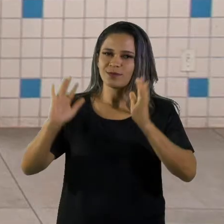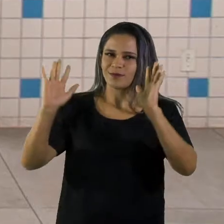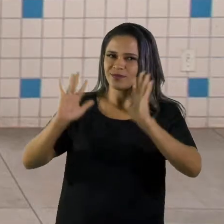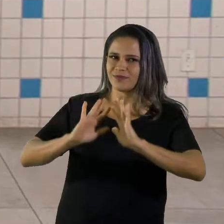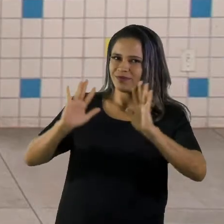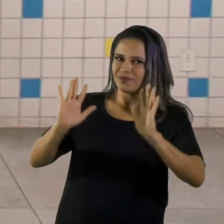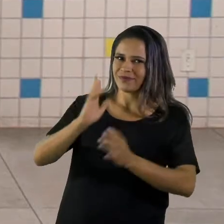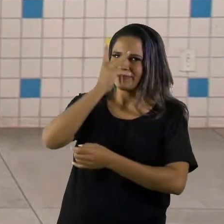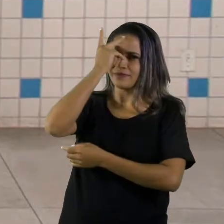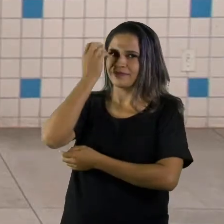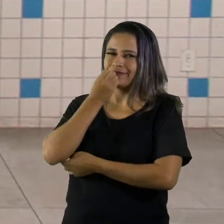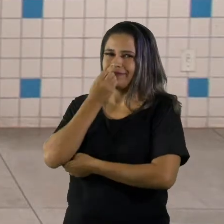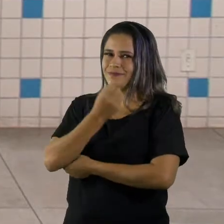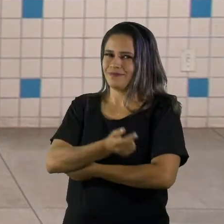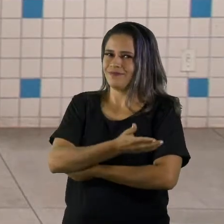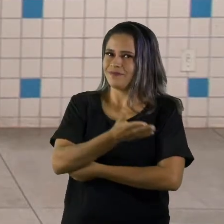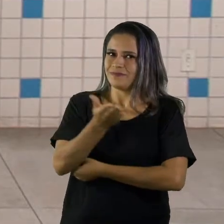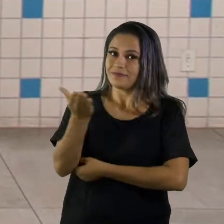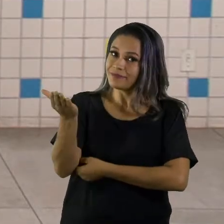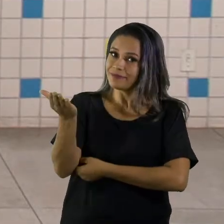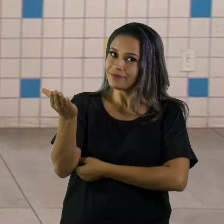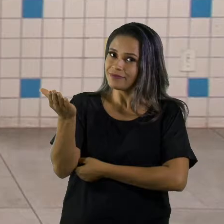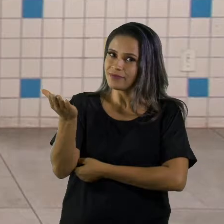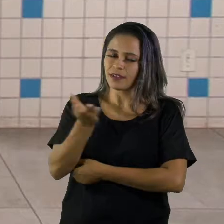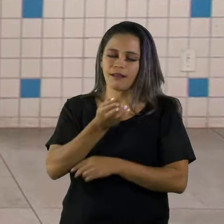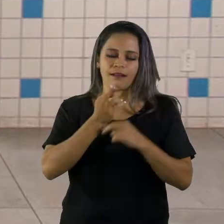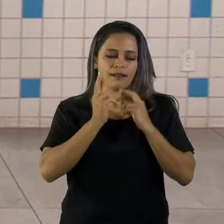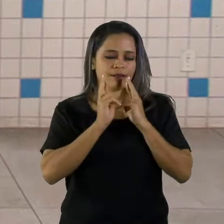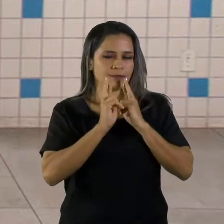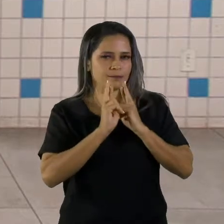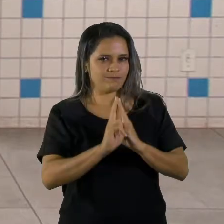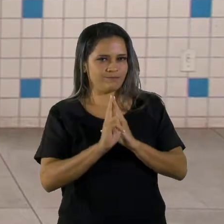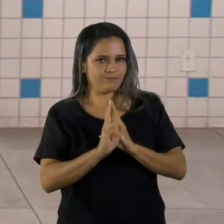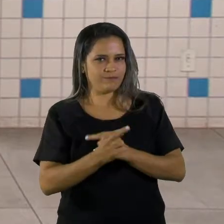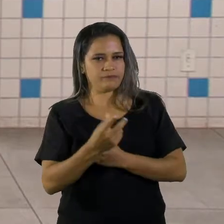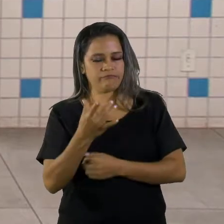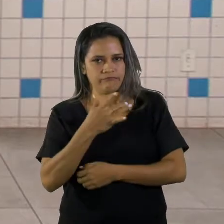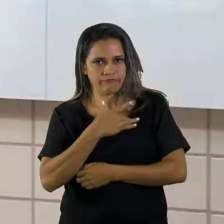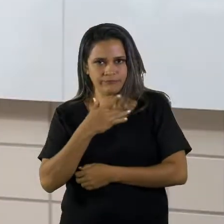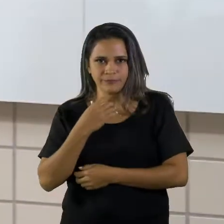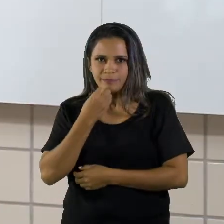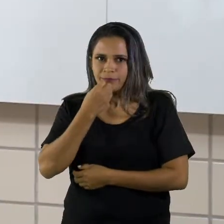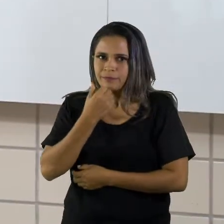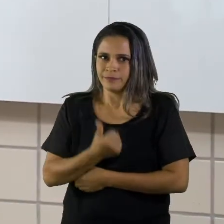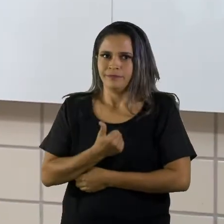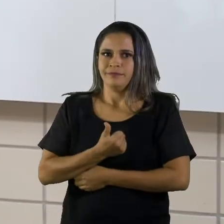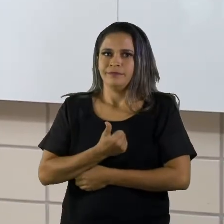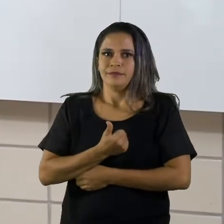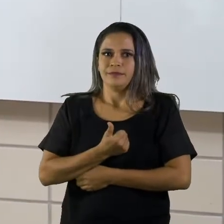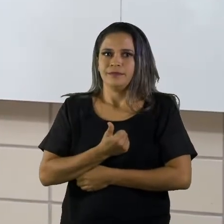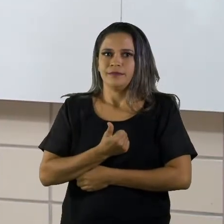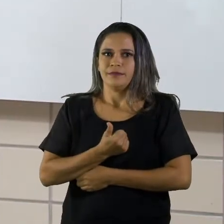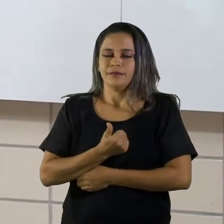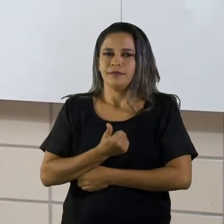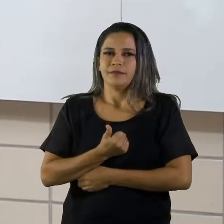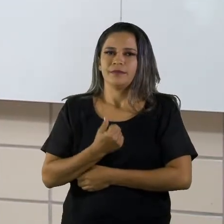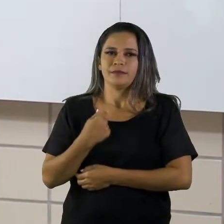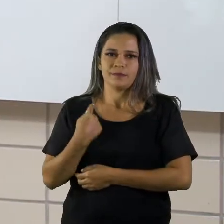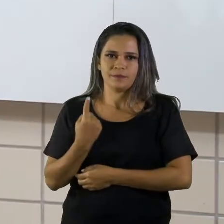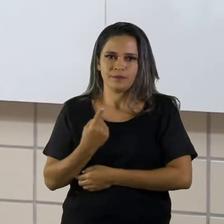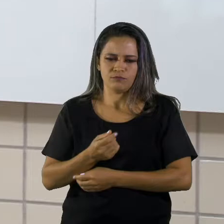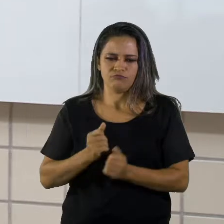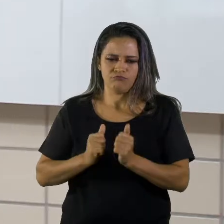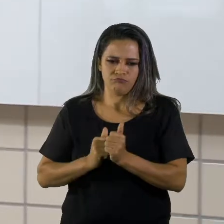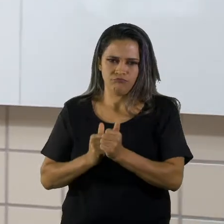Olá pessoal, tudo bem com vocês? Espero que estejam todos bem, né? Bom, para quem já está acompanhando as nossas